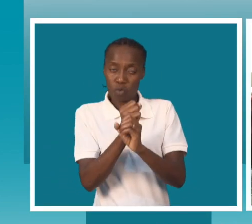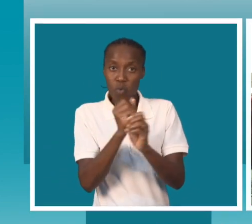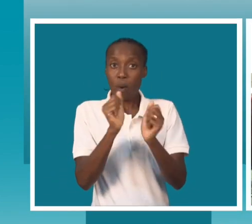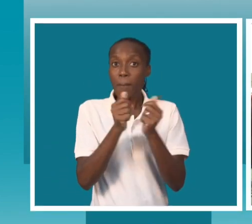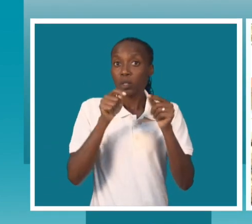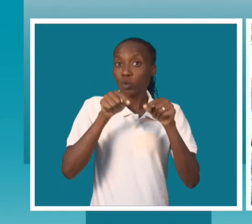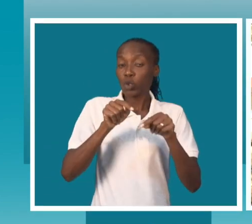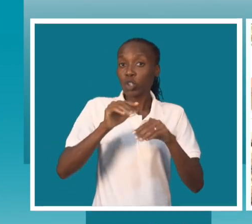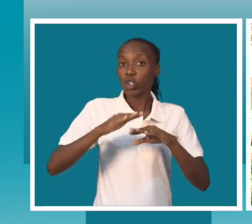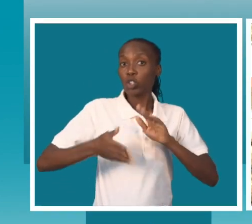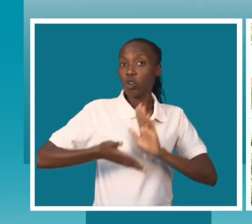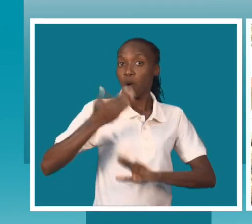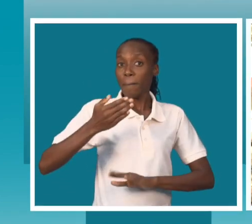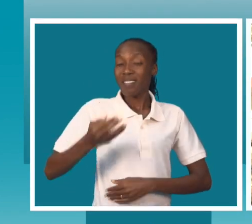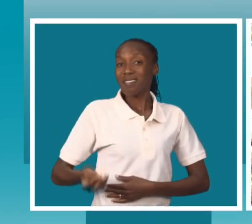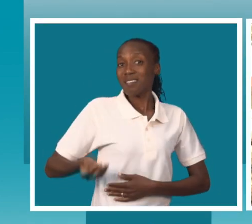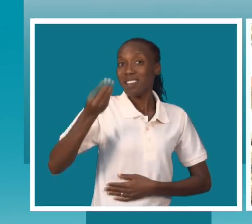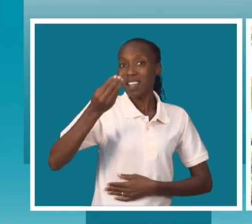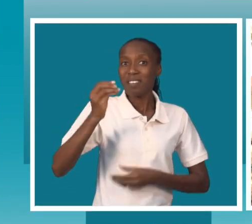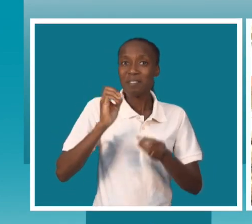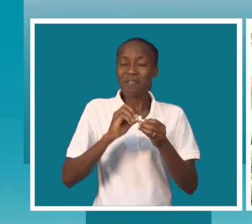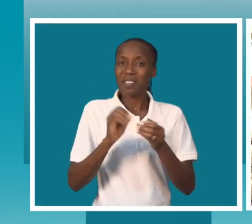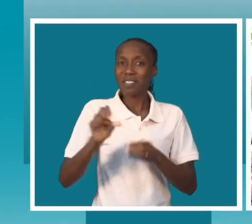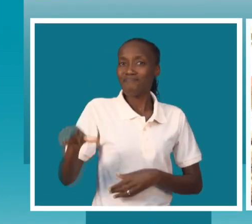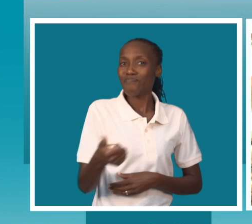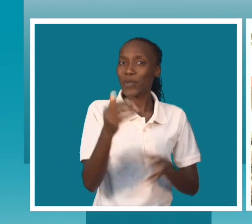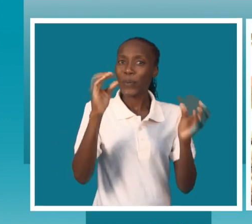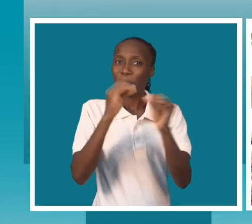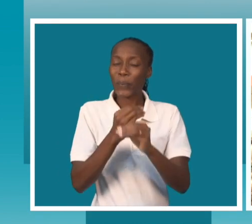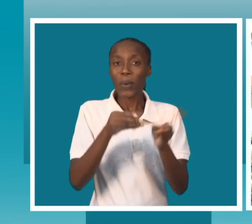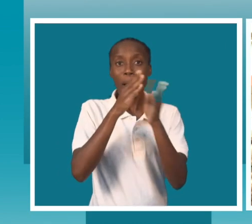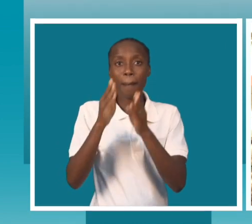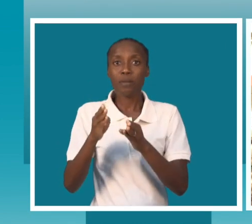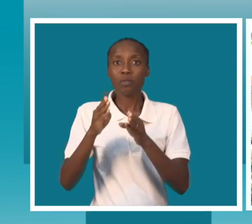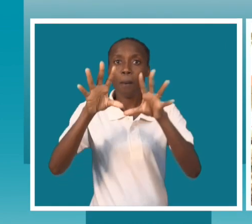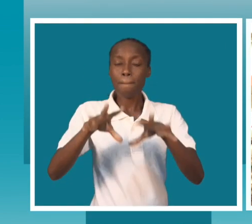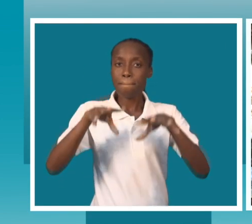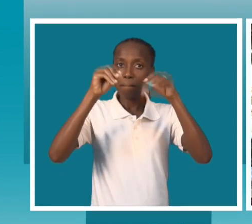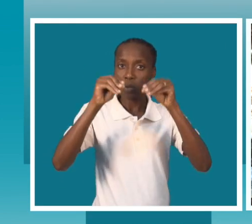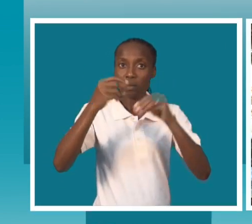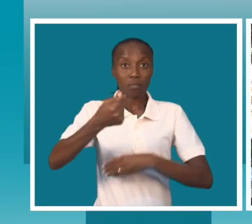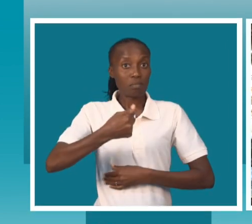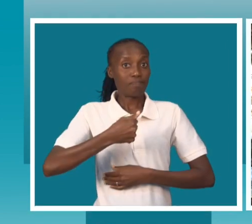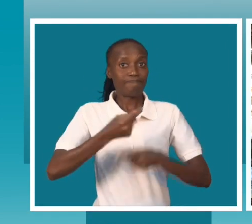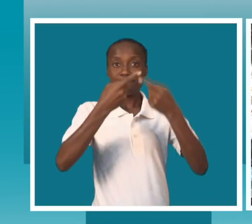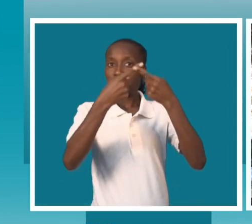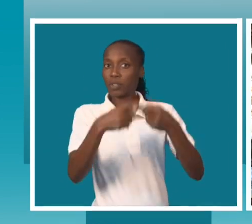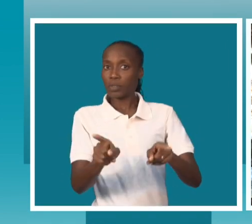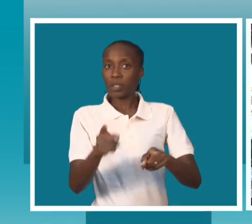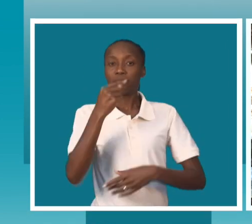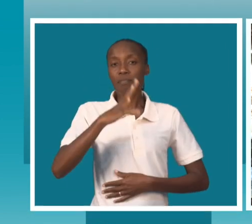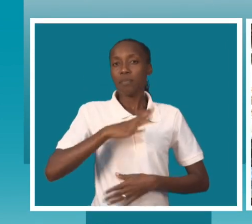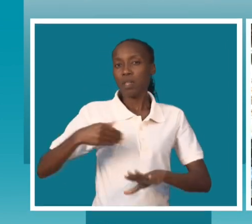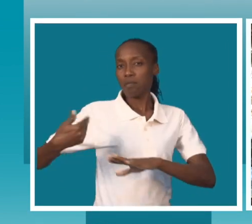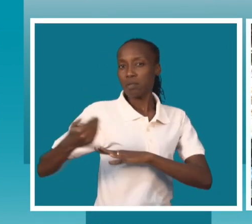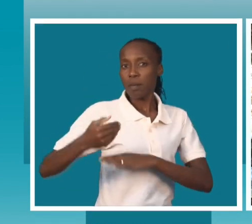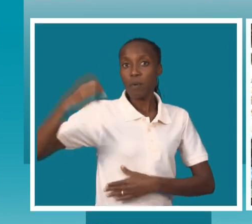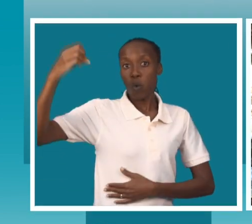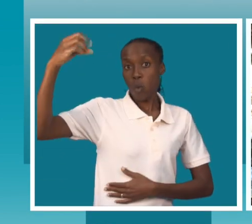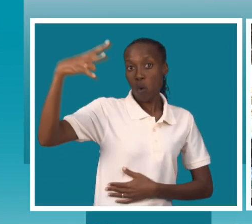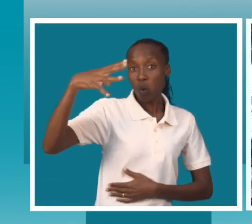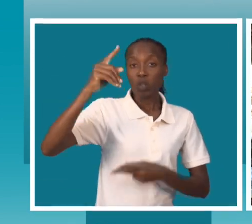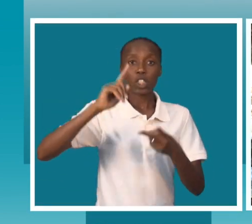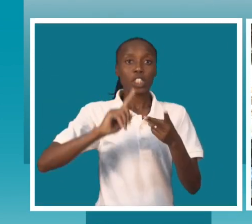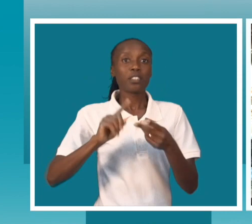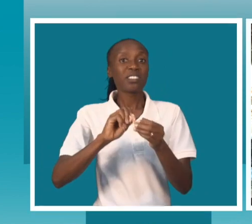idade, o medo do escuro. Mas hoje, já adulta, não o superou. Muita gente apaga todas as luzes para dormir, mas